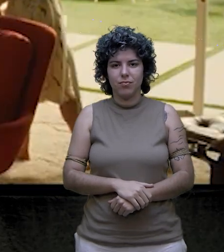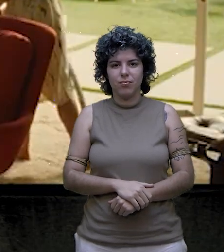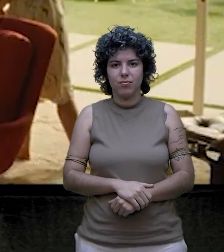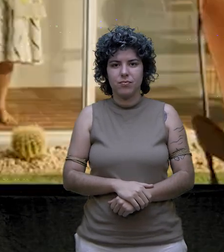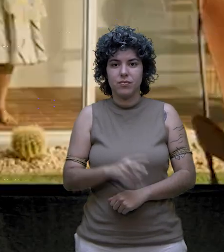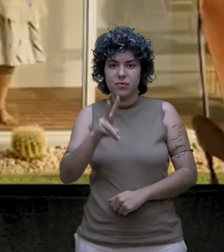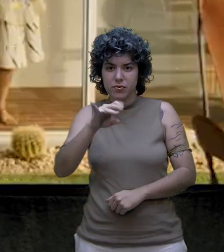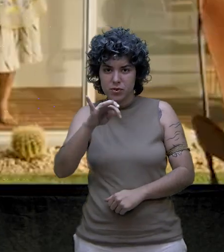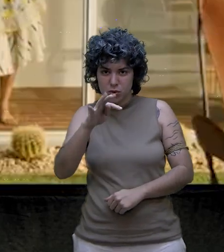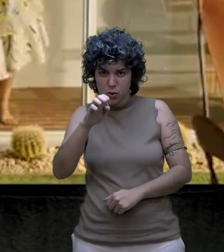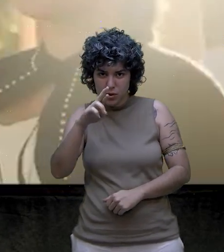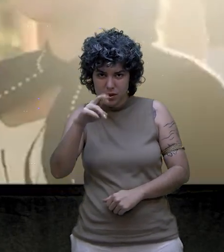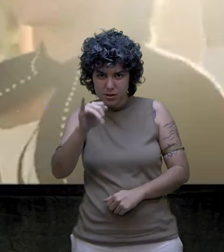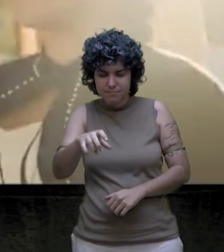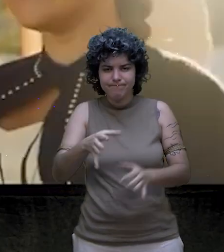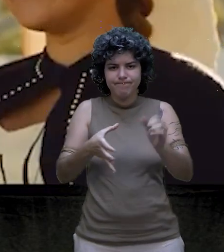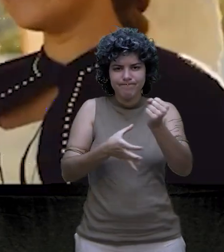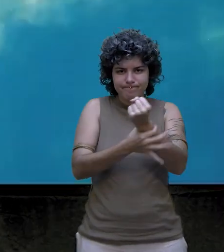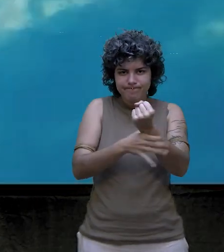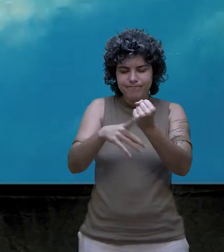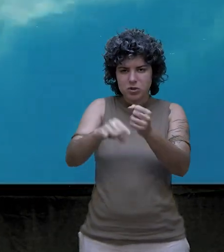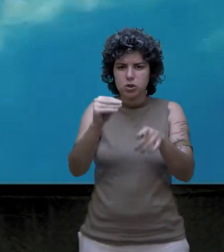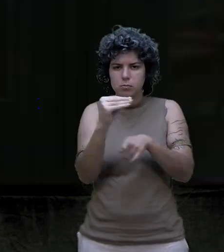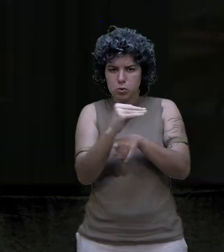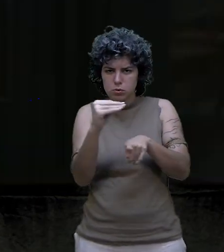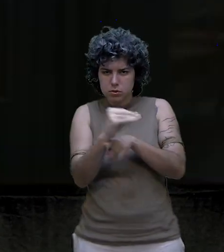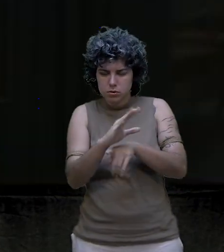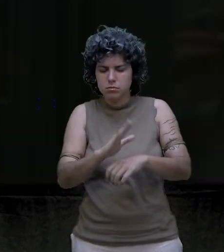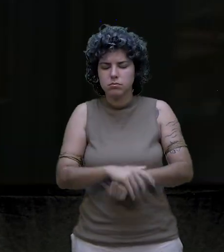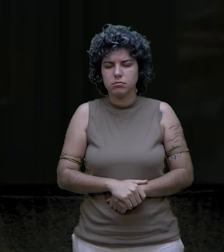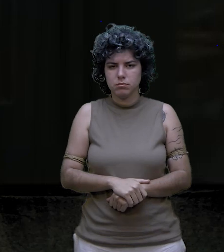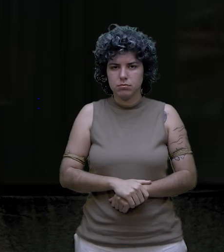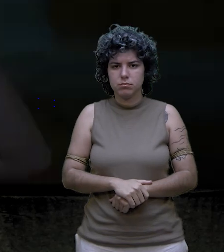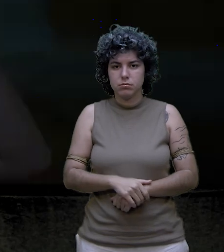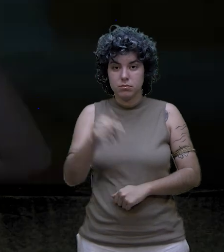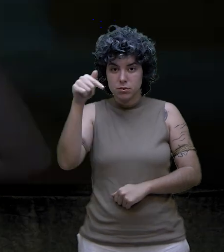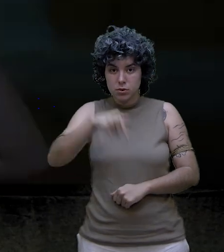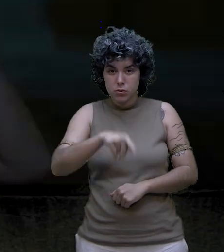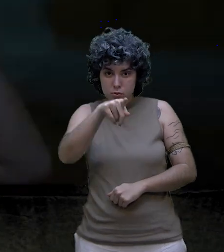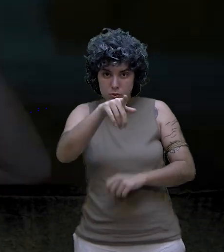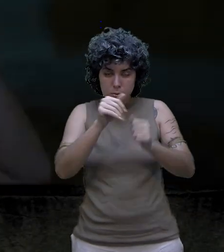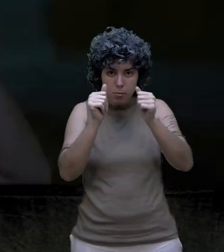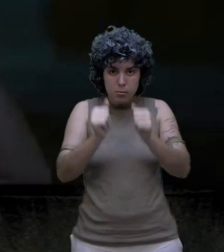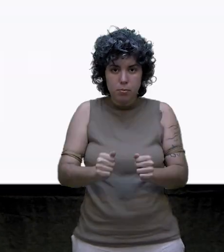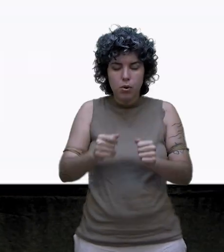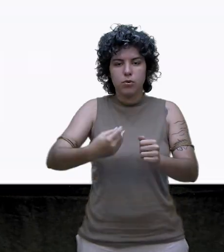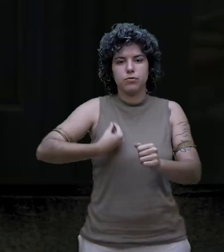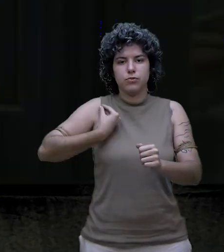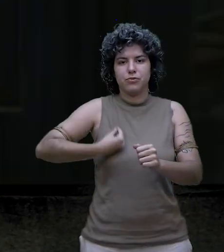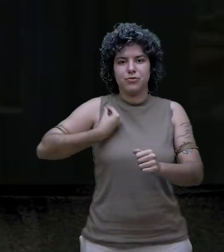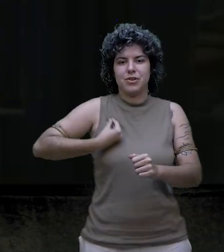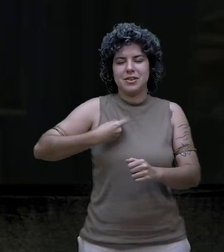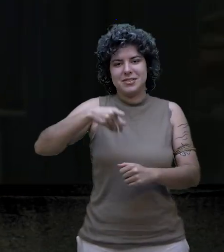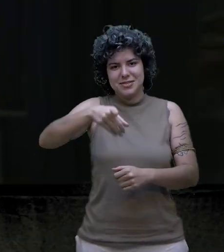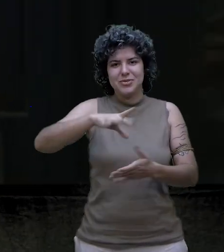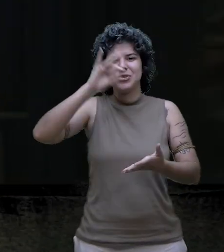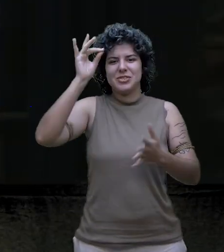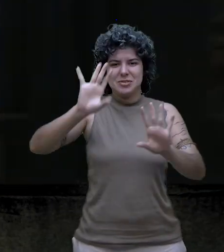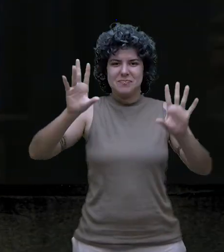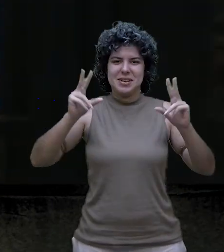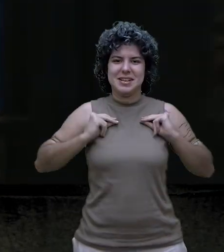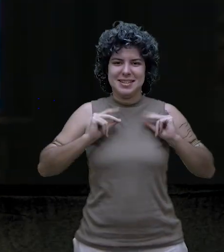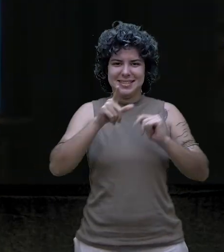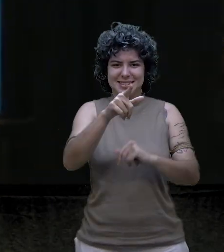Vitória é segura e protegida. Aqui você pode viver a vida que você merece. Todos